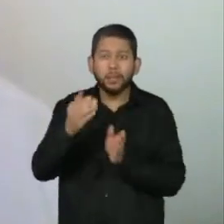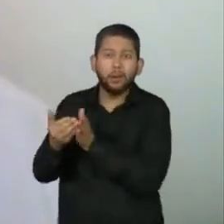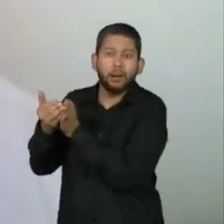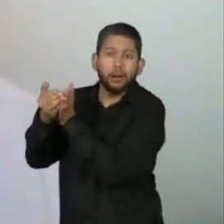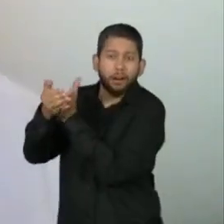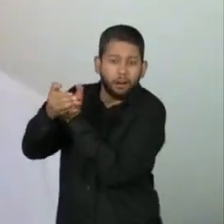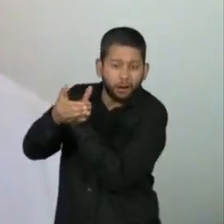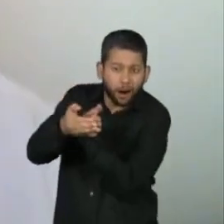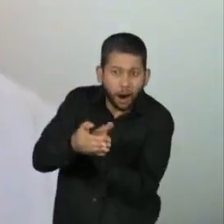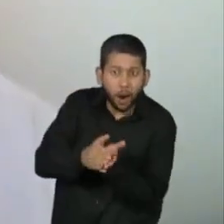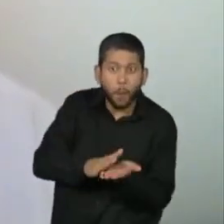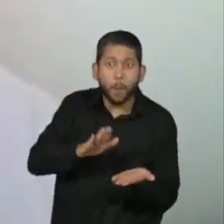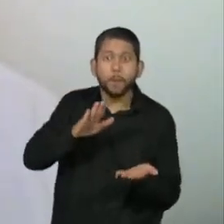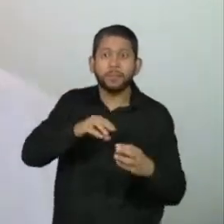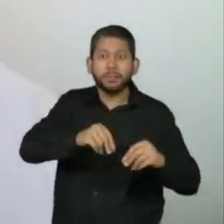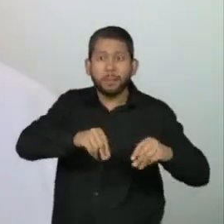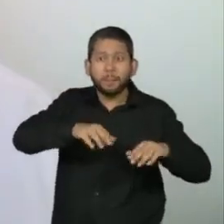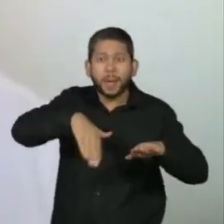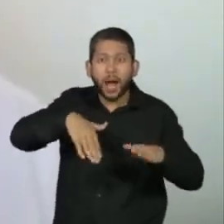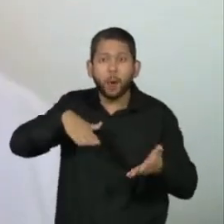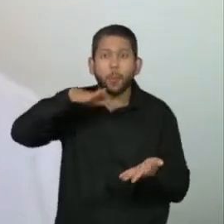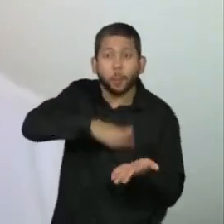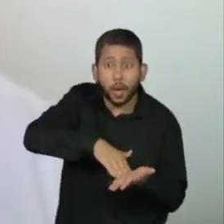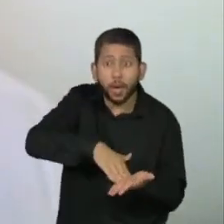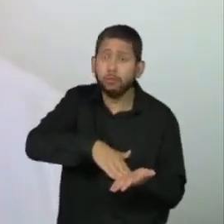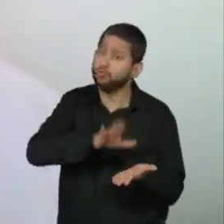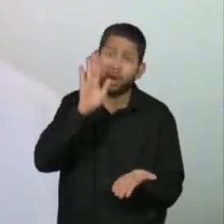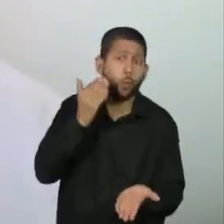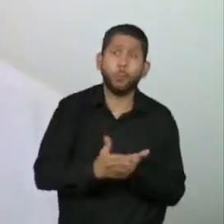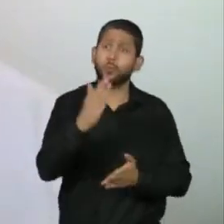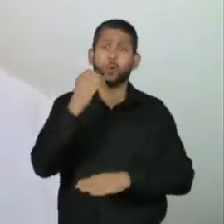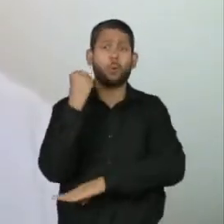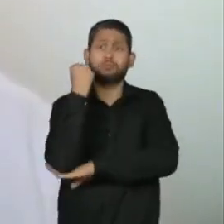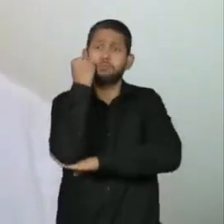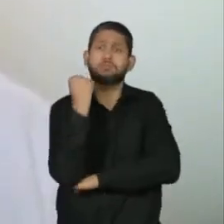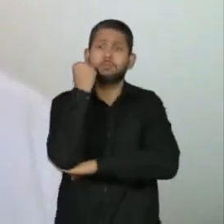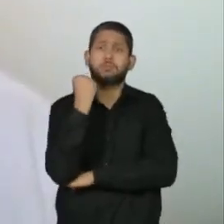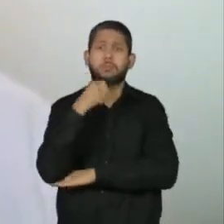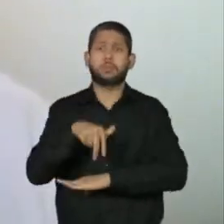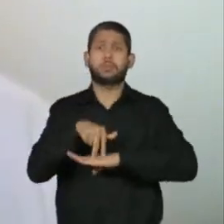as iniquidades, ela começou quando o primeiro negro chega aqui, a primeira negra chega aqui.